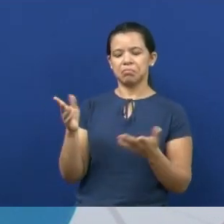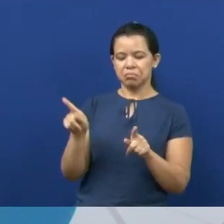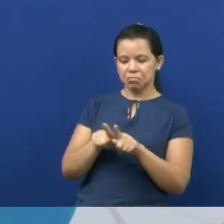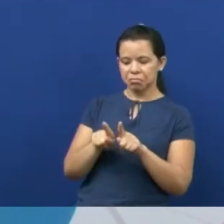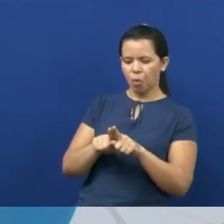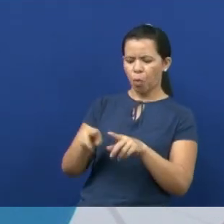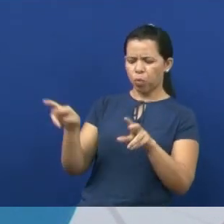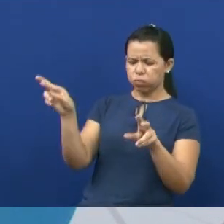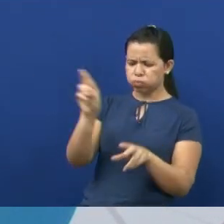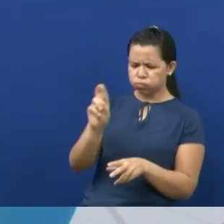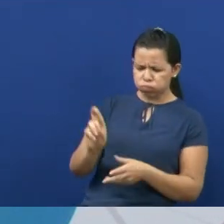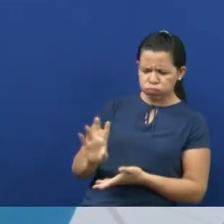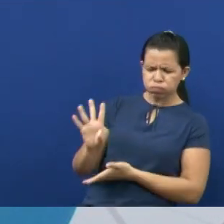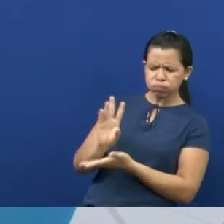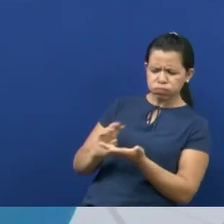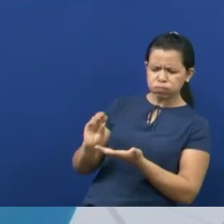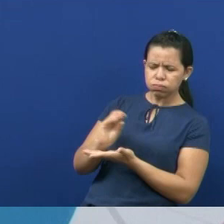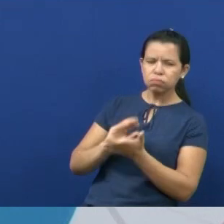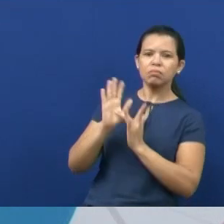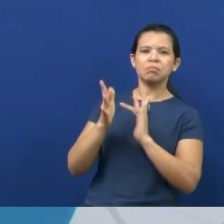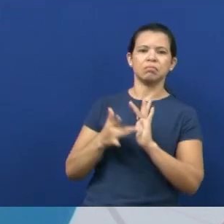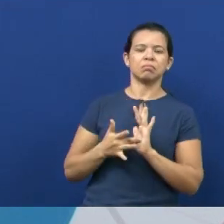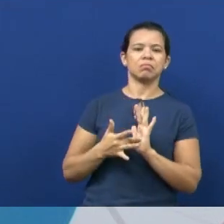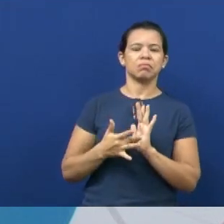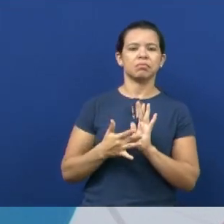essas estruturas religiosas elas venham